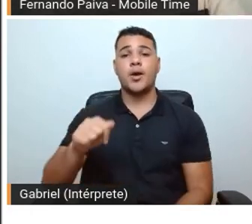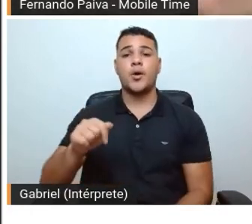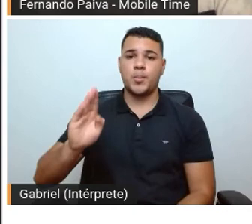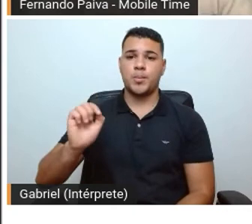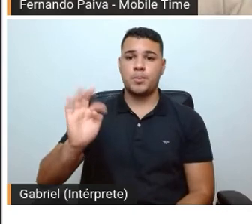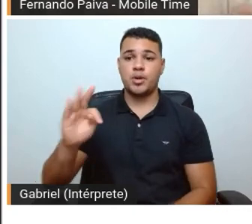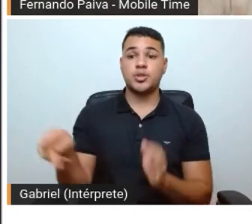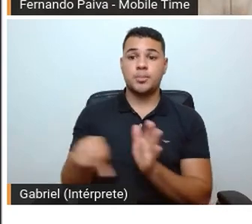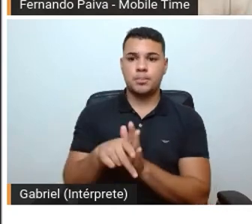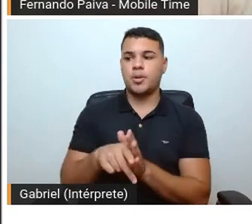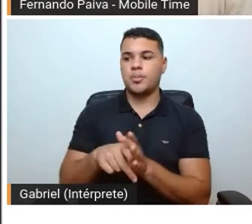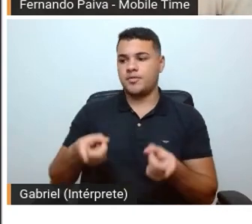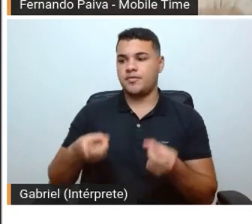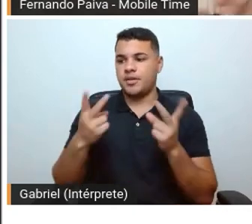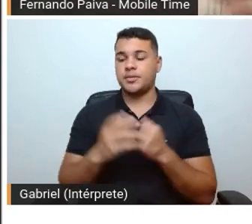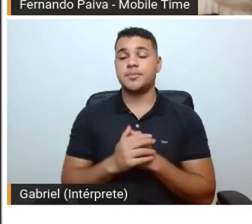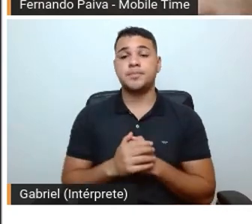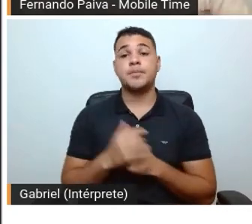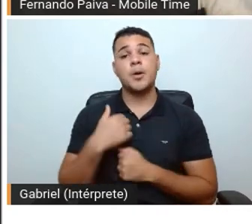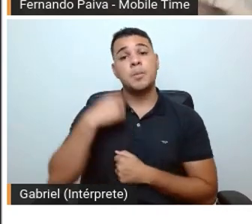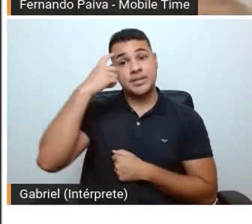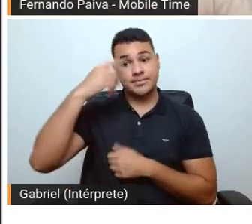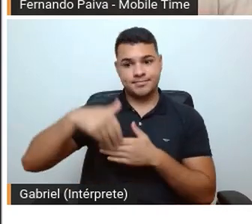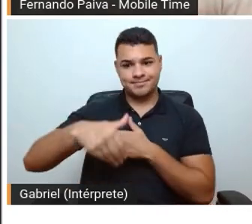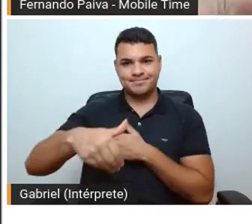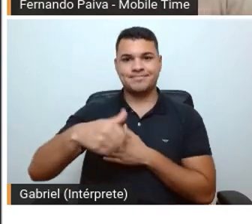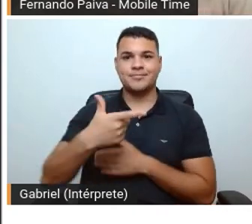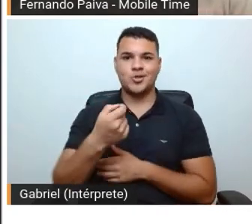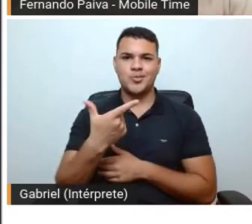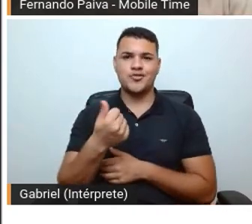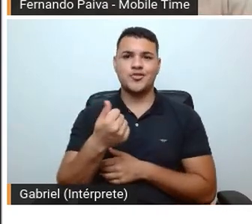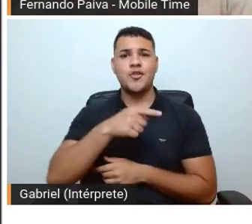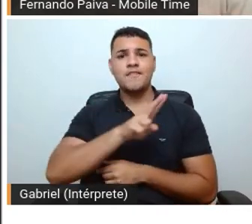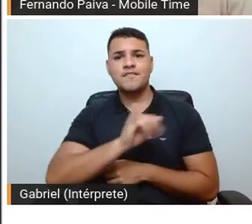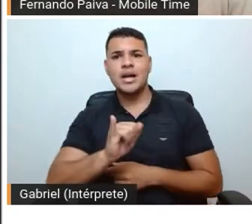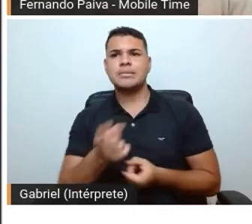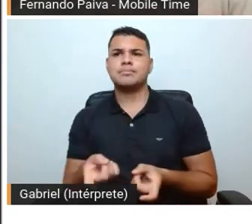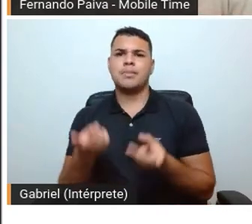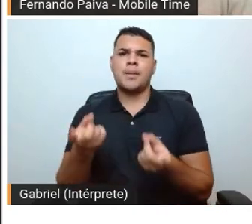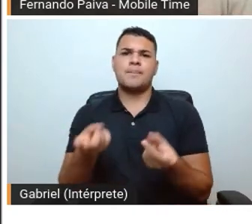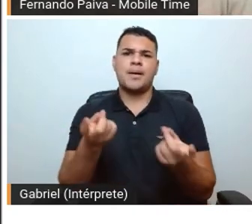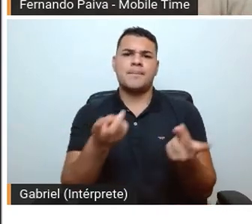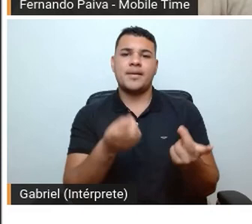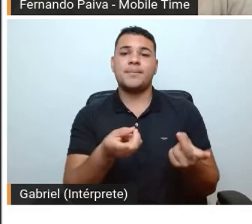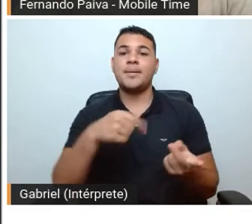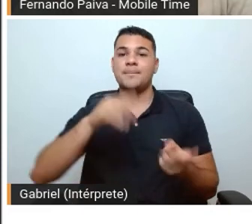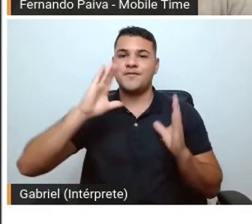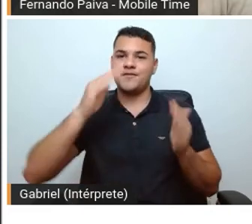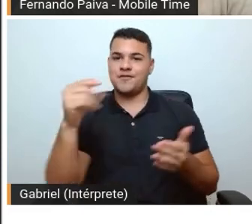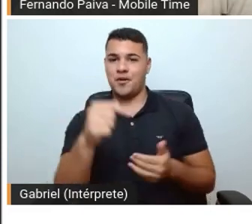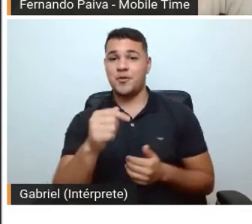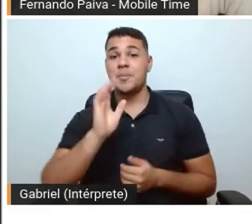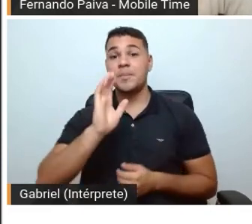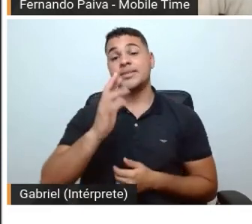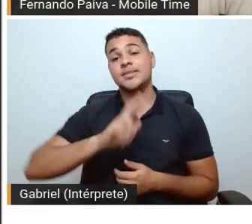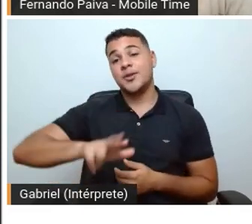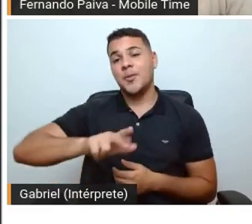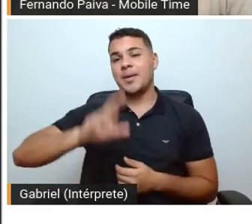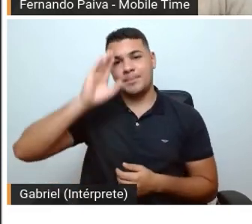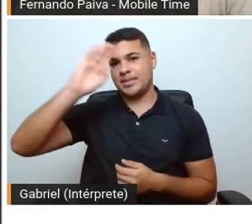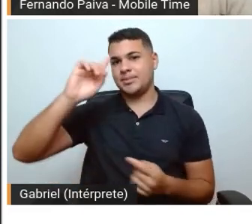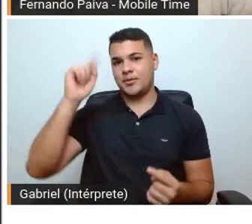eu achava crescendo já ia bombar os batimentos aí estão surgindo vários mas ainda não é um dos principais é uma das principais finalidades